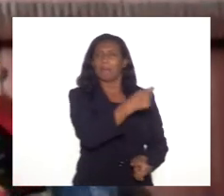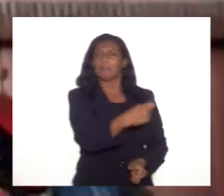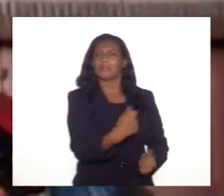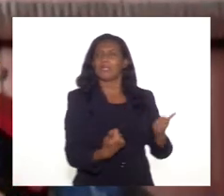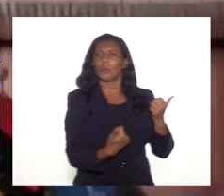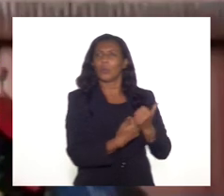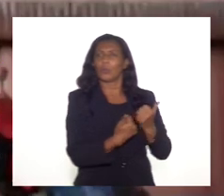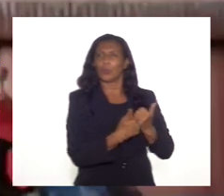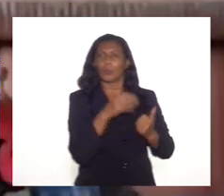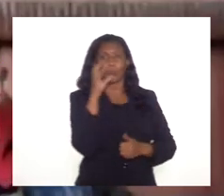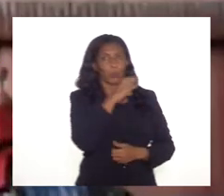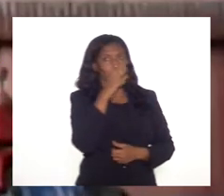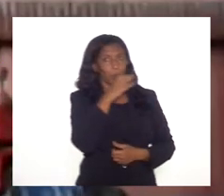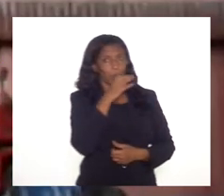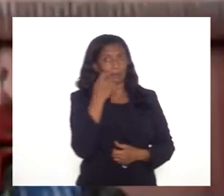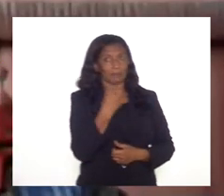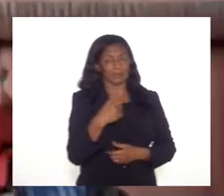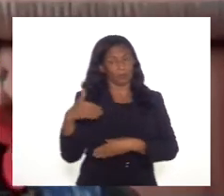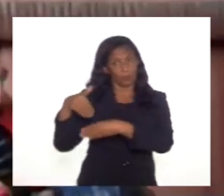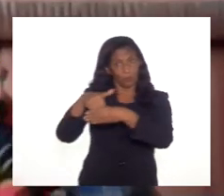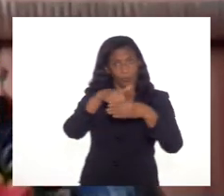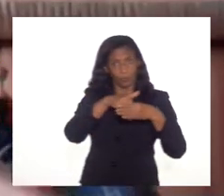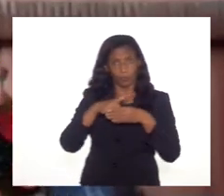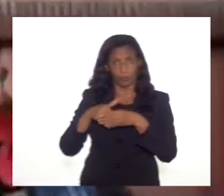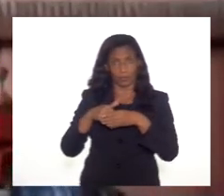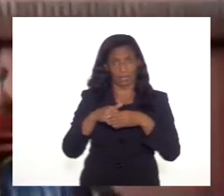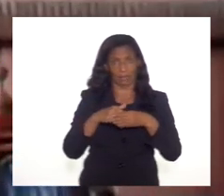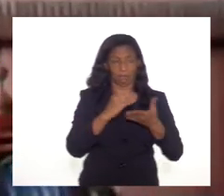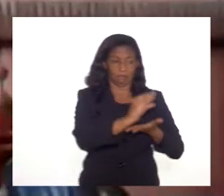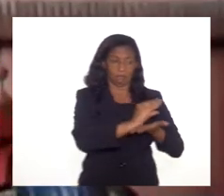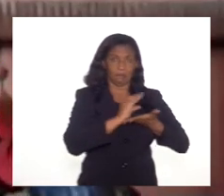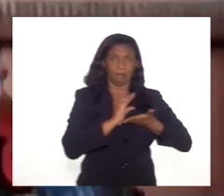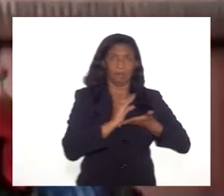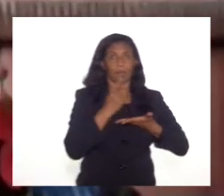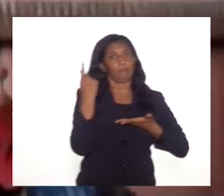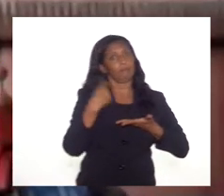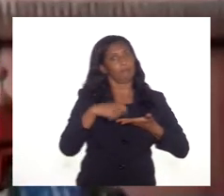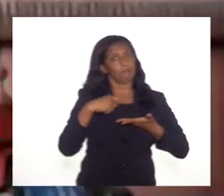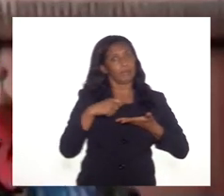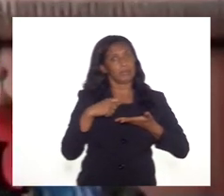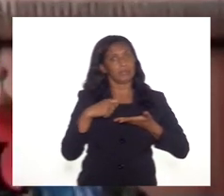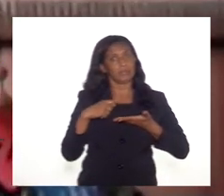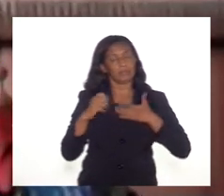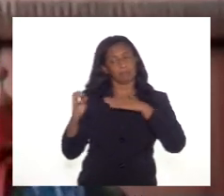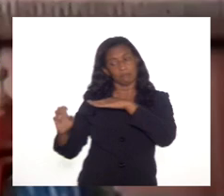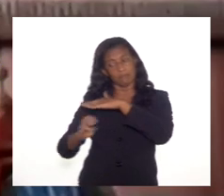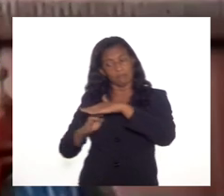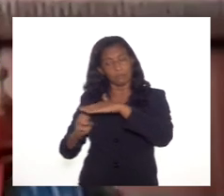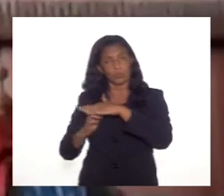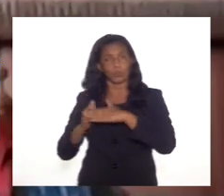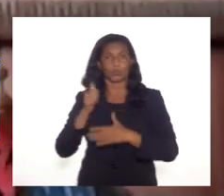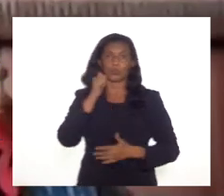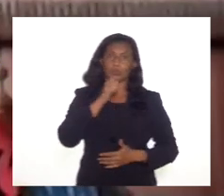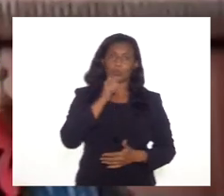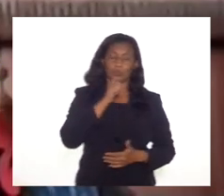porque são empreendedoras. Nós acabamos de votar aqui um projeto sobre empreendedorismo feminino, por exemplo.